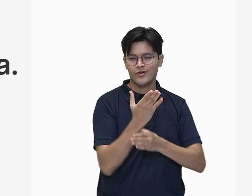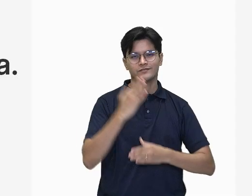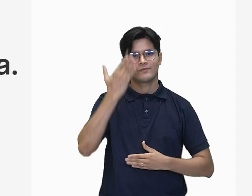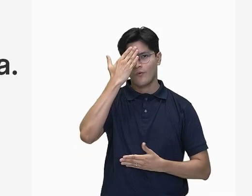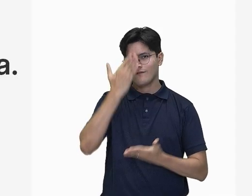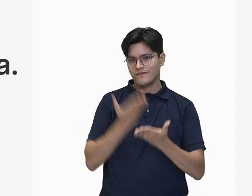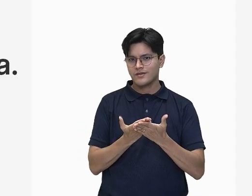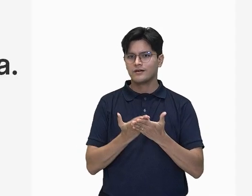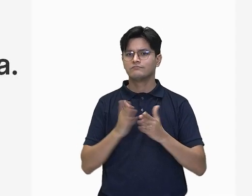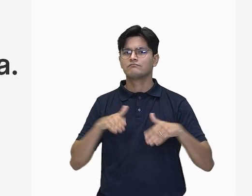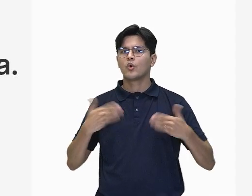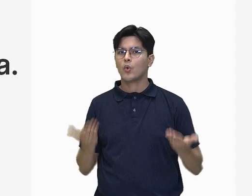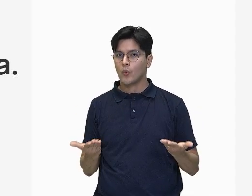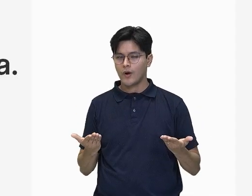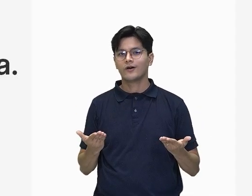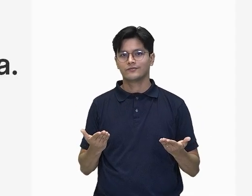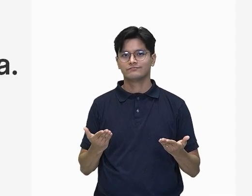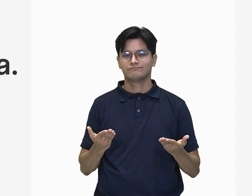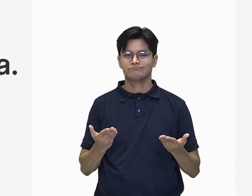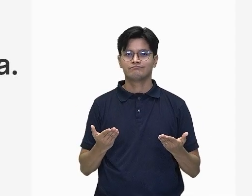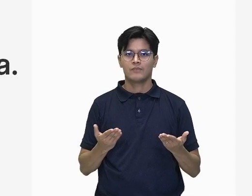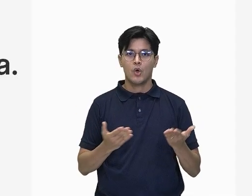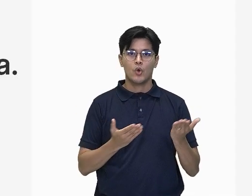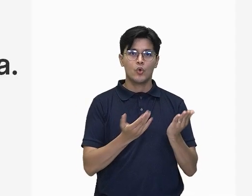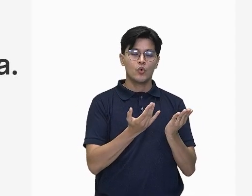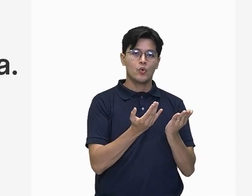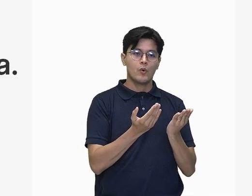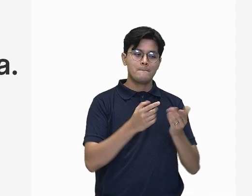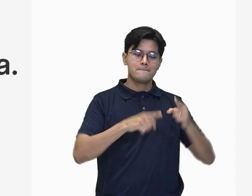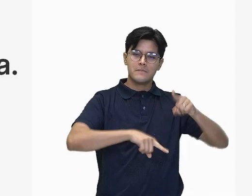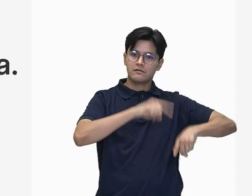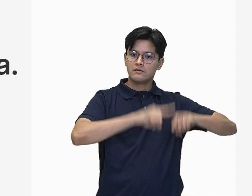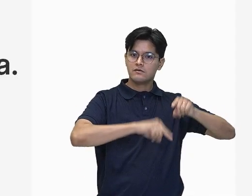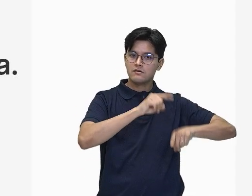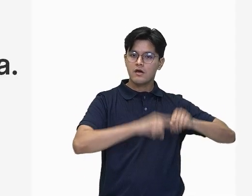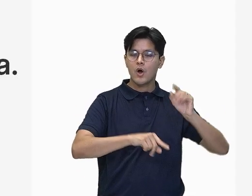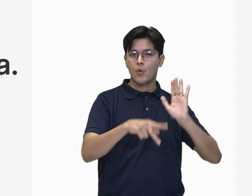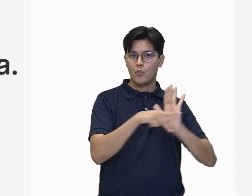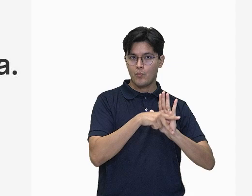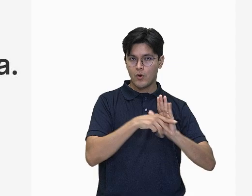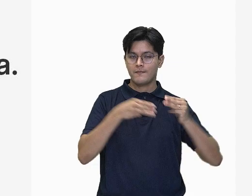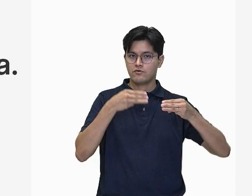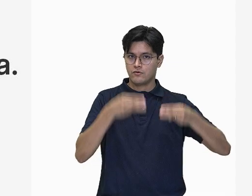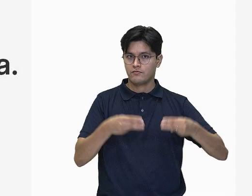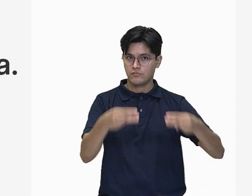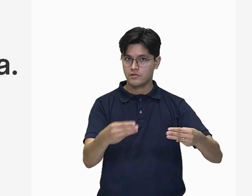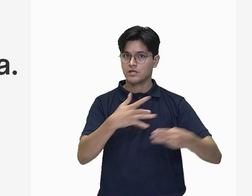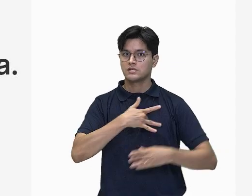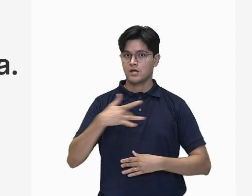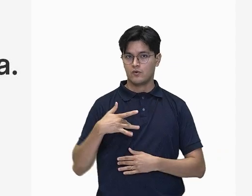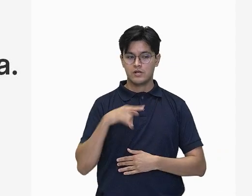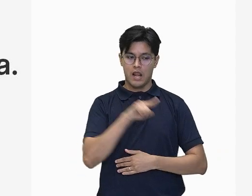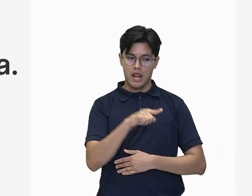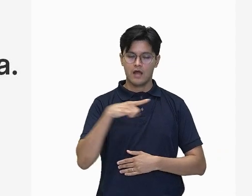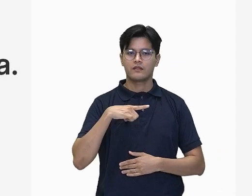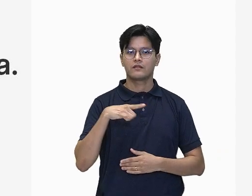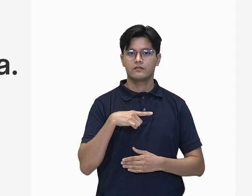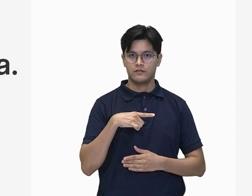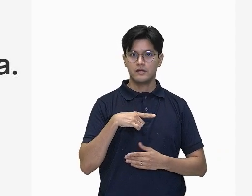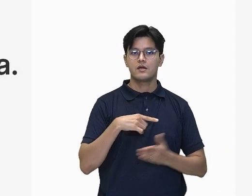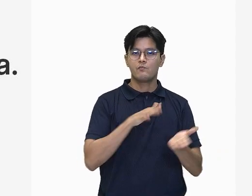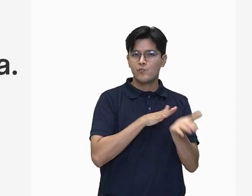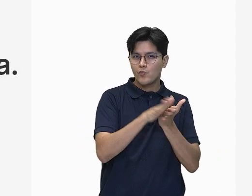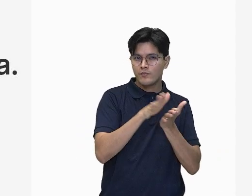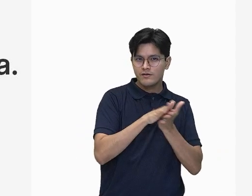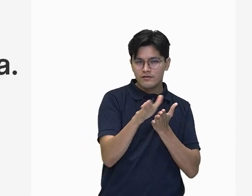Nos cadernos do Ministério da Saúde. Né? Existem lá publicações técnicas com diretrizes para uso no SUS,